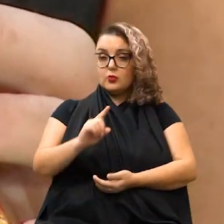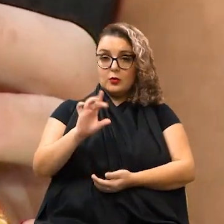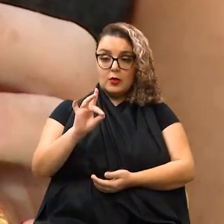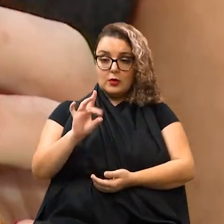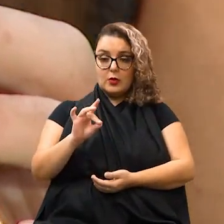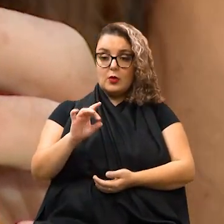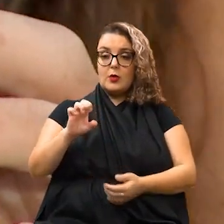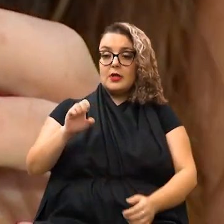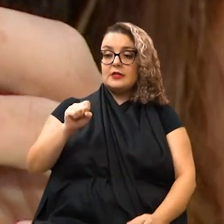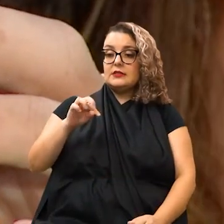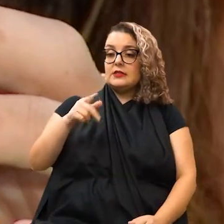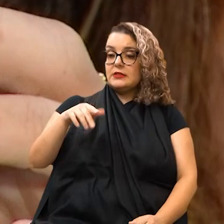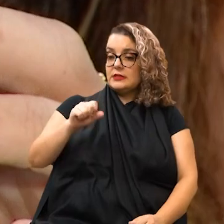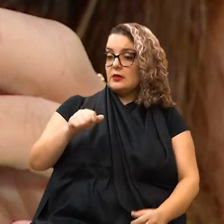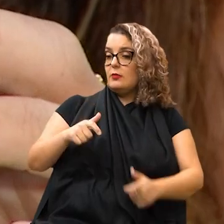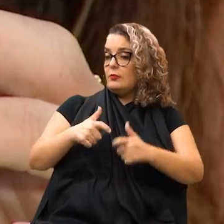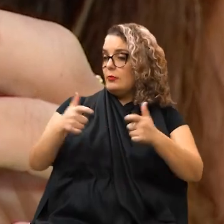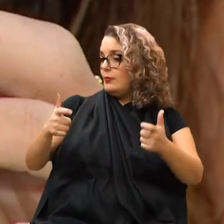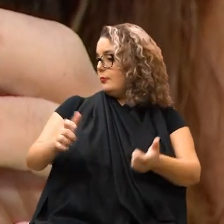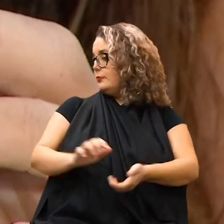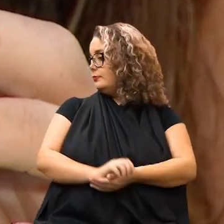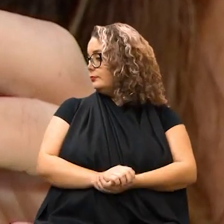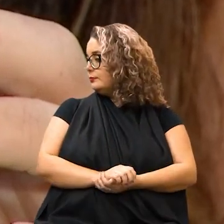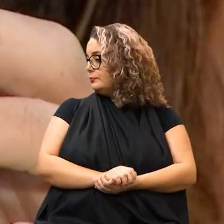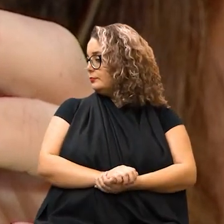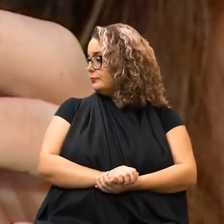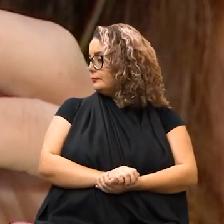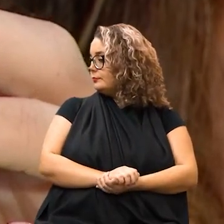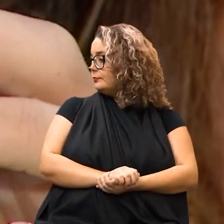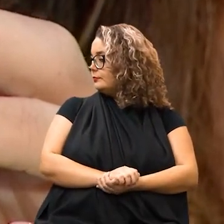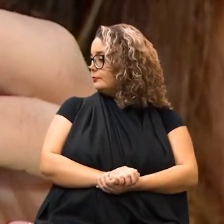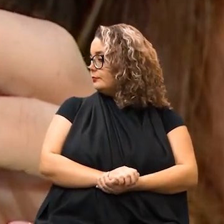cola, é só uma extensão maior. Tá.